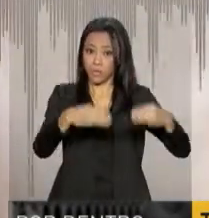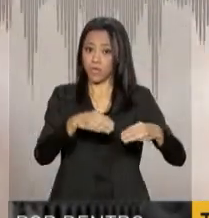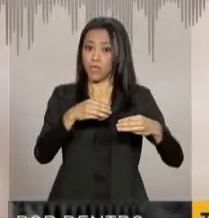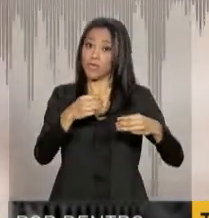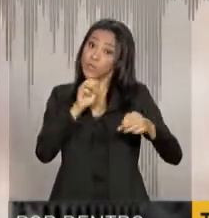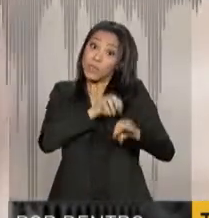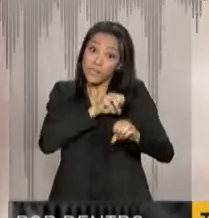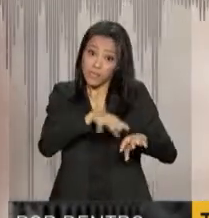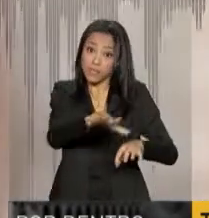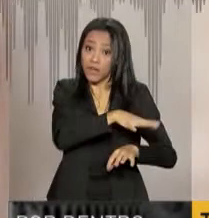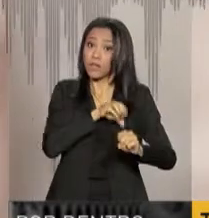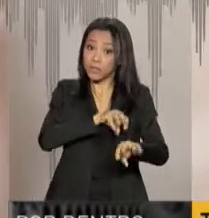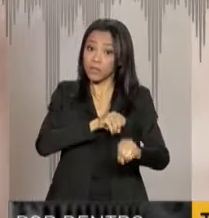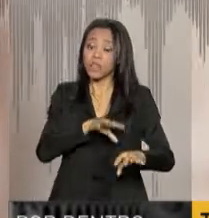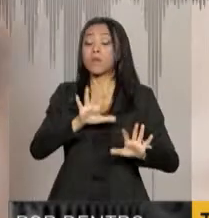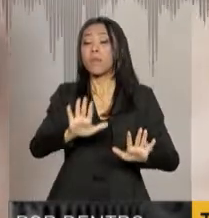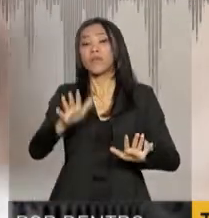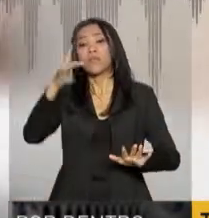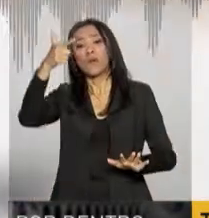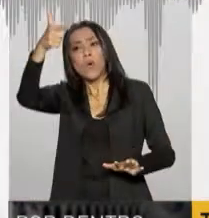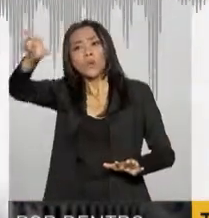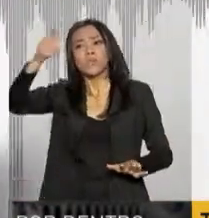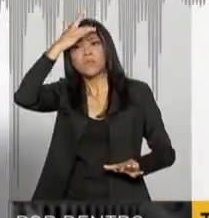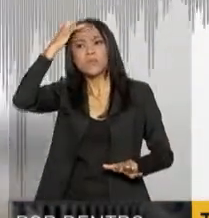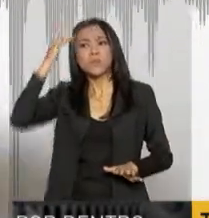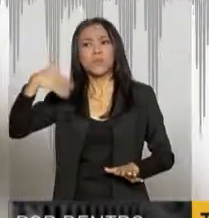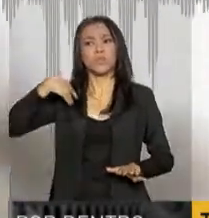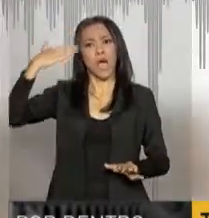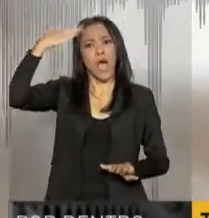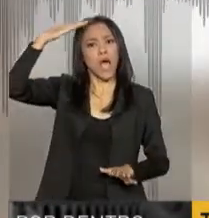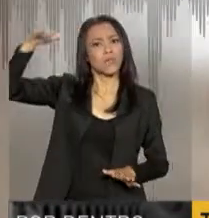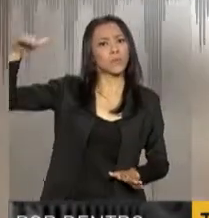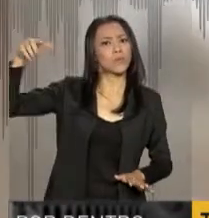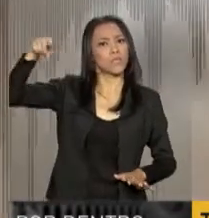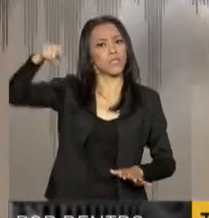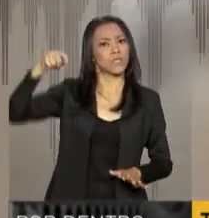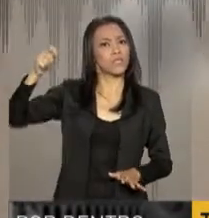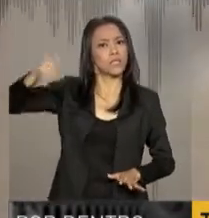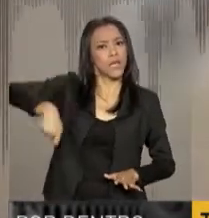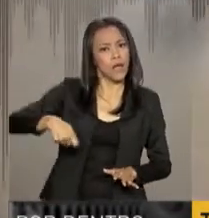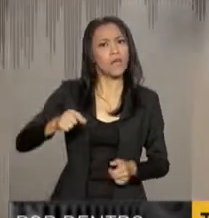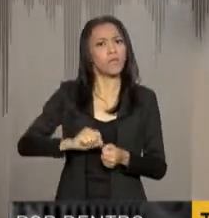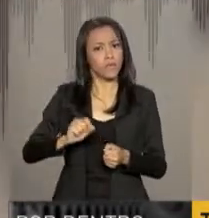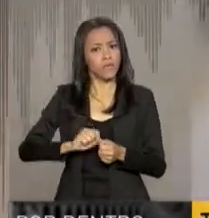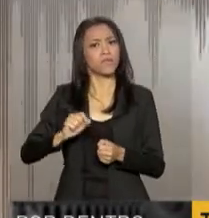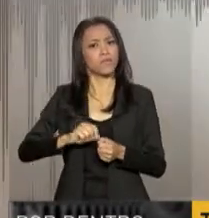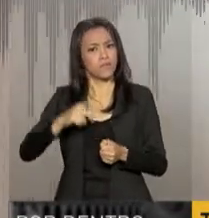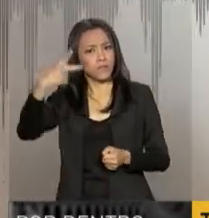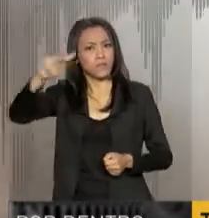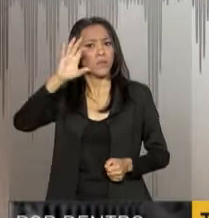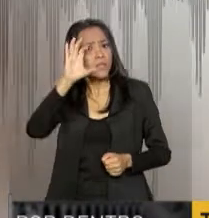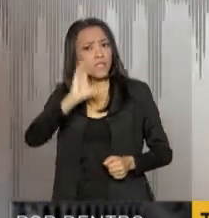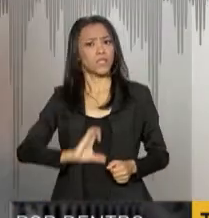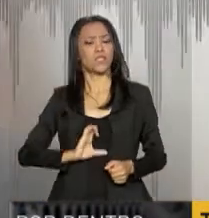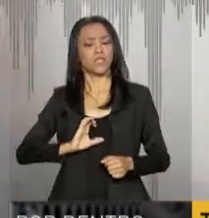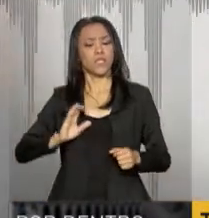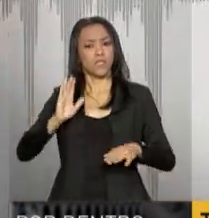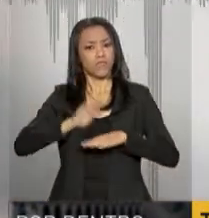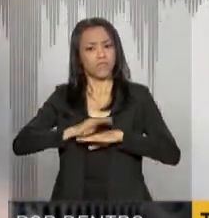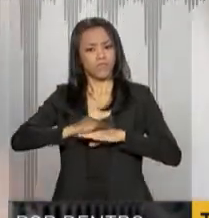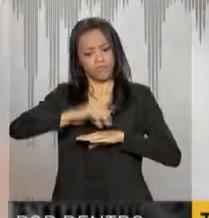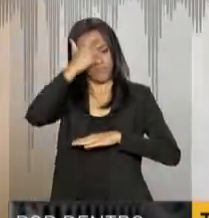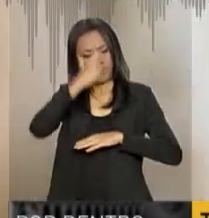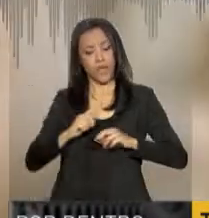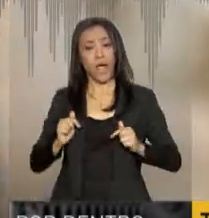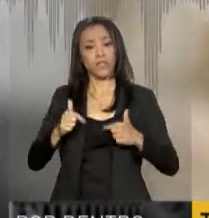já estão numa fase mais avançada da vida uma fase mais adulta hoje elas têm a possibilidade de exercer sua cidadania de uma maneira mais ativa através